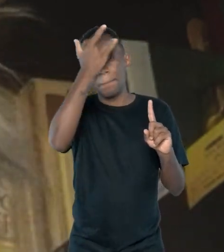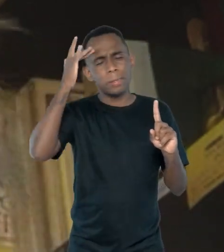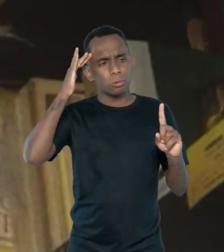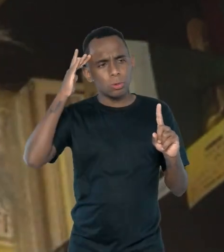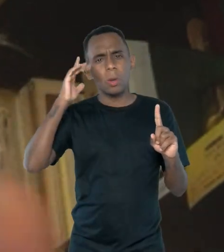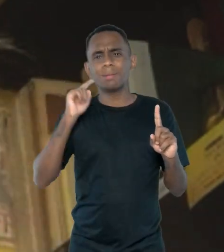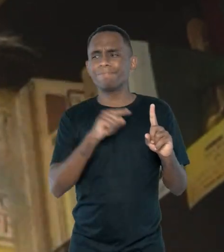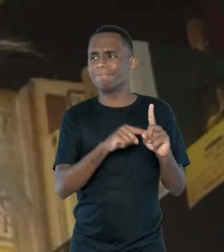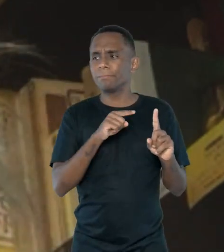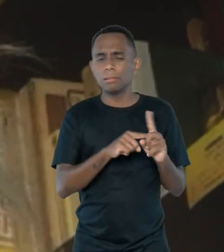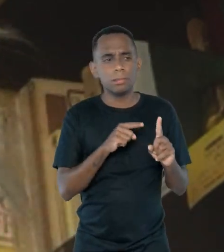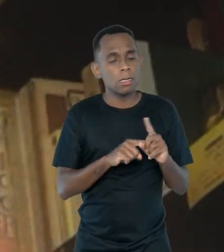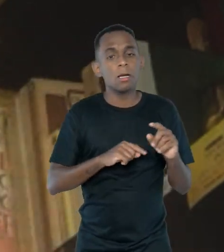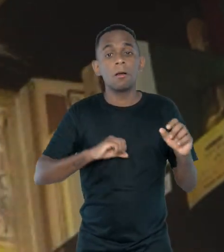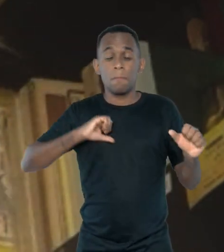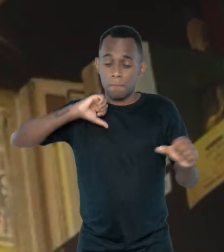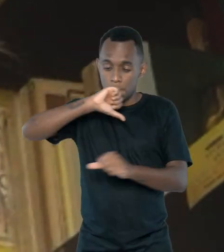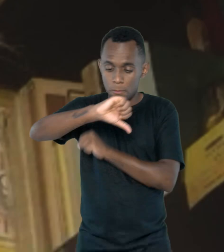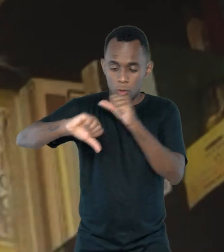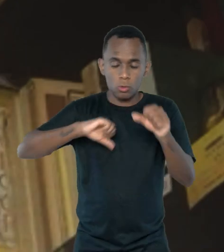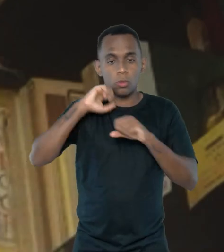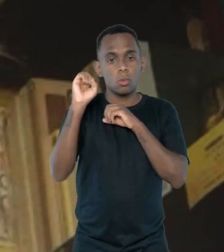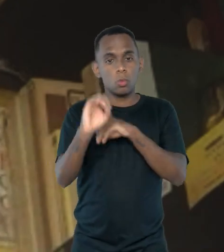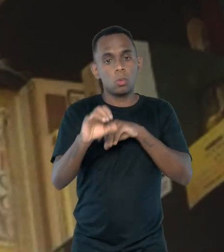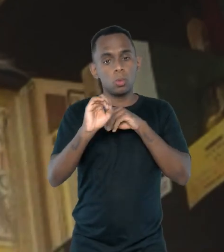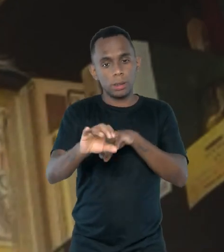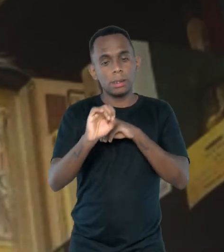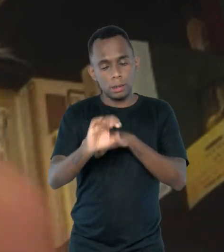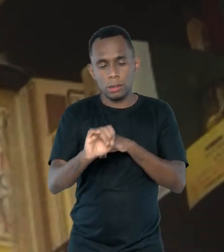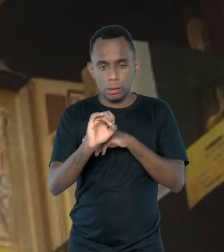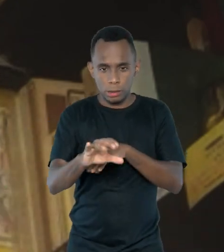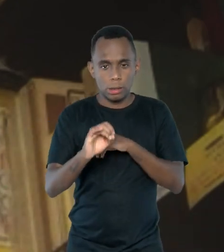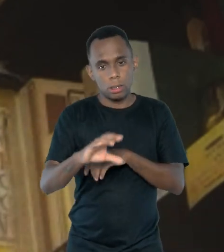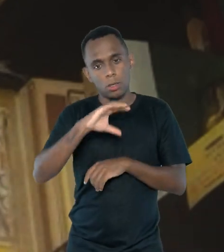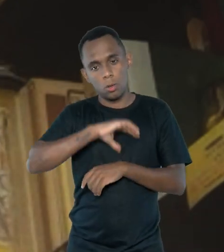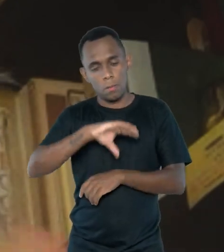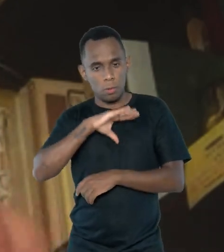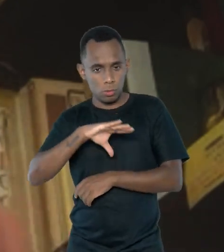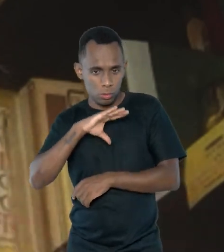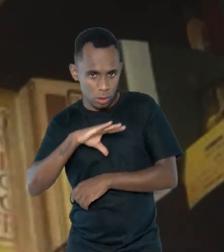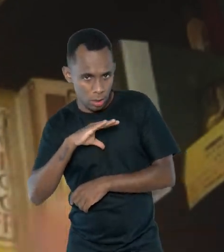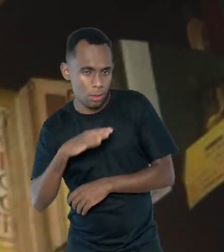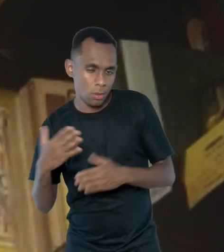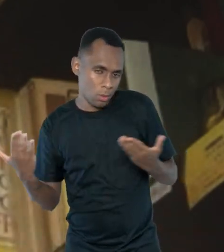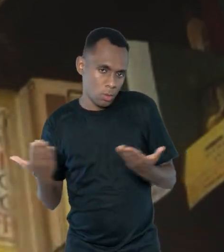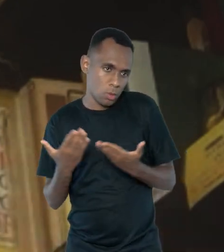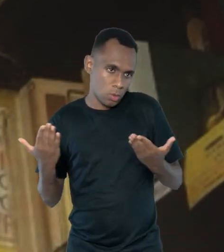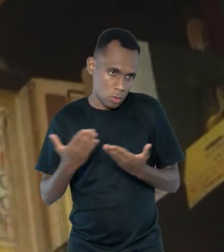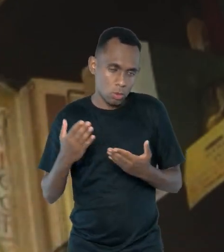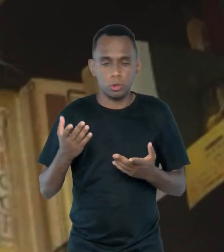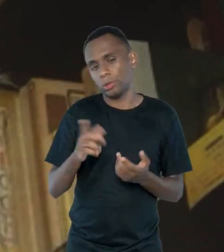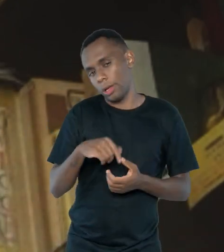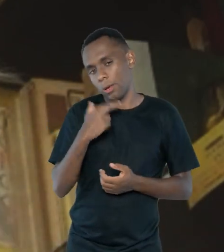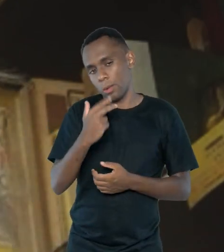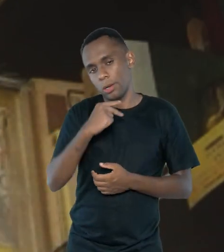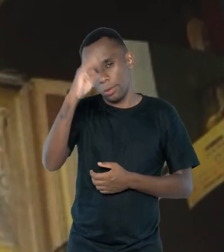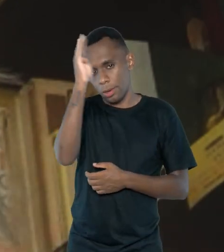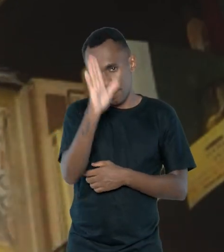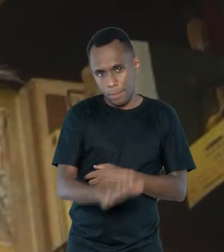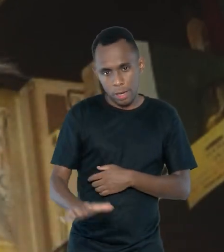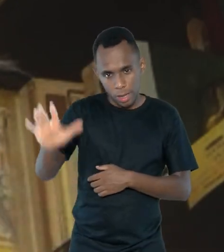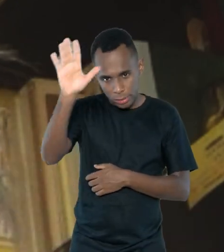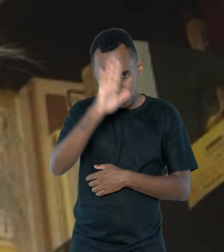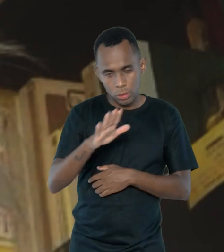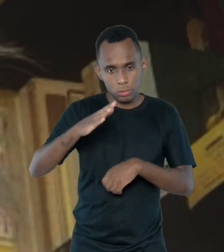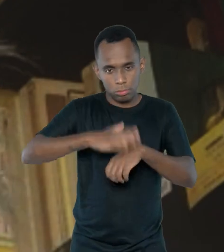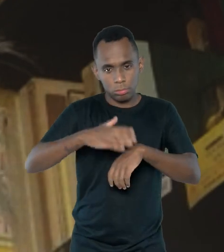pessoa que mudou o ensino da língua portuguesa, que hoje é uma língua brasileira, né? Hoje nós já falamos